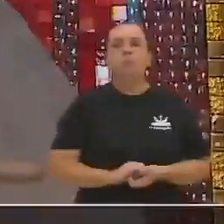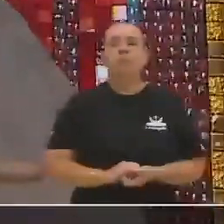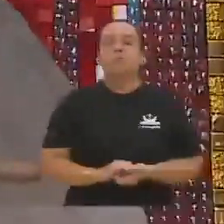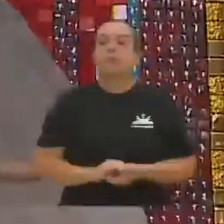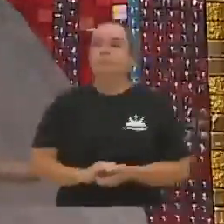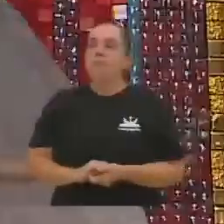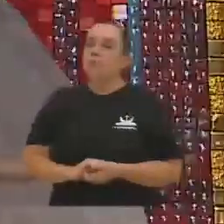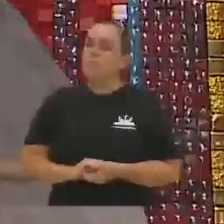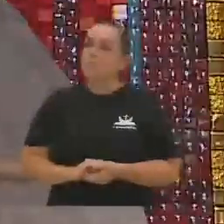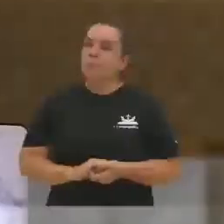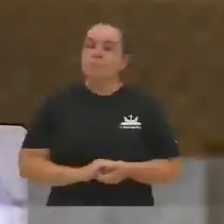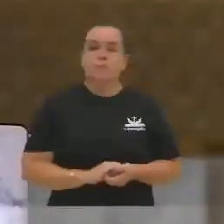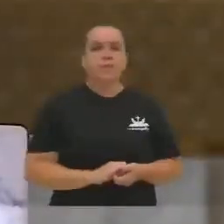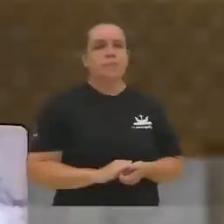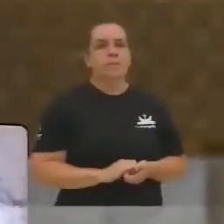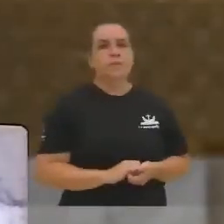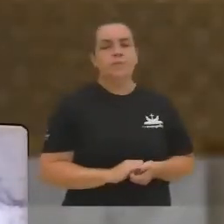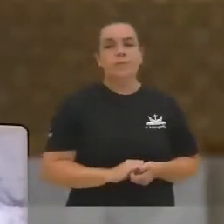salvos.